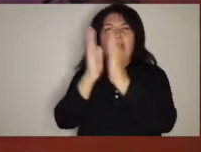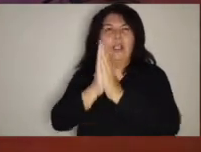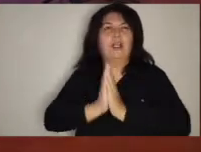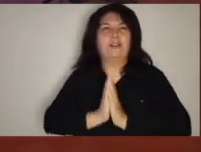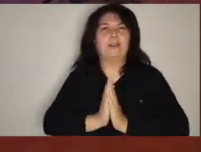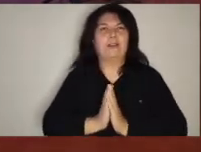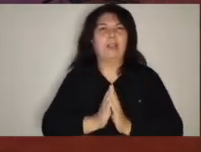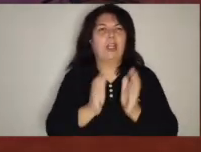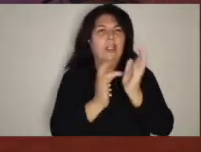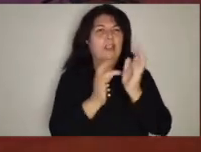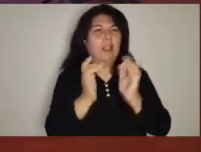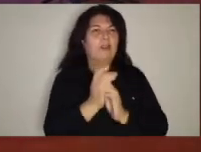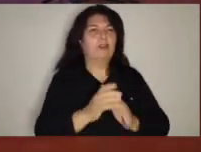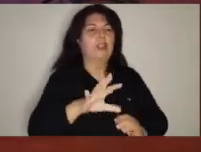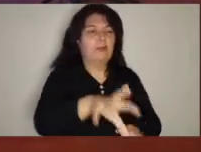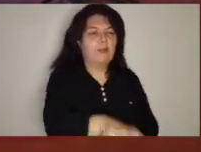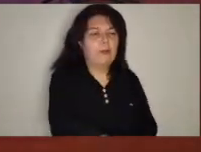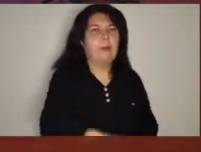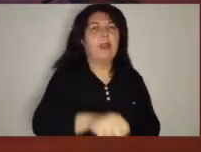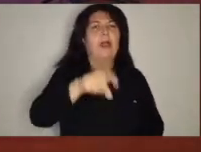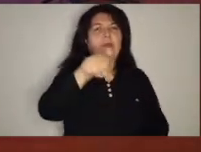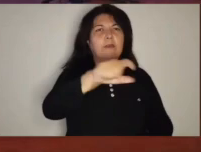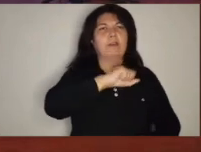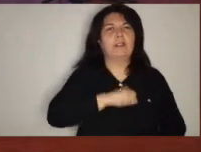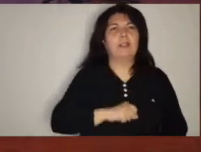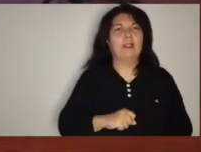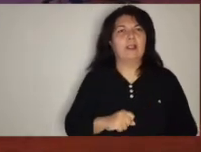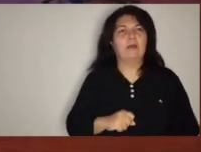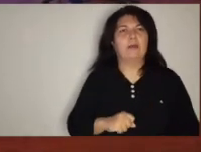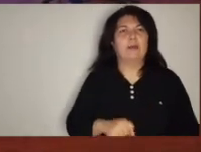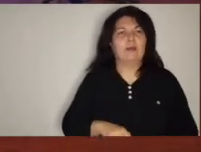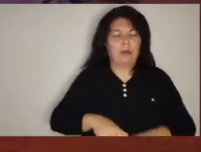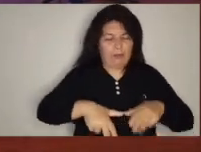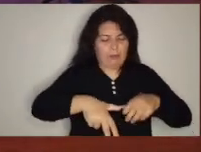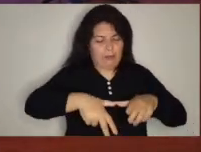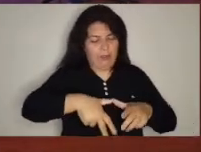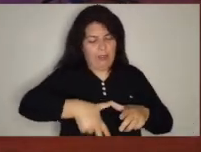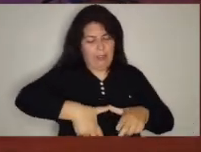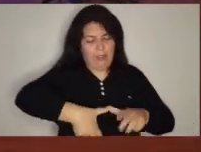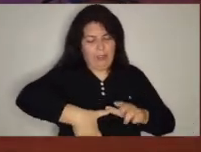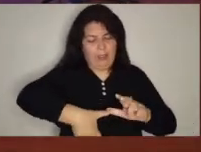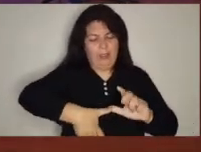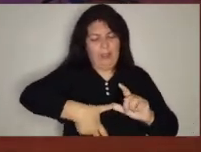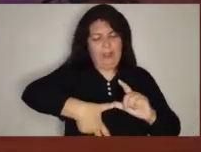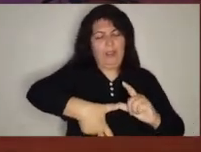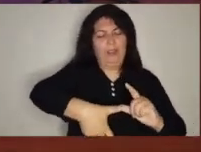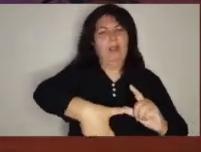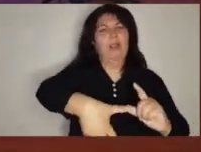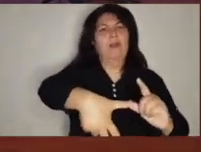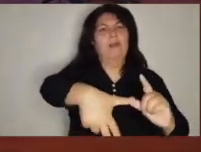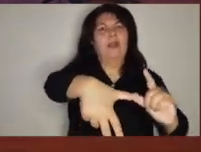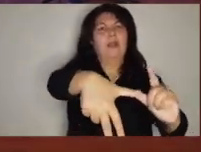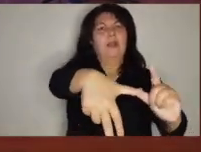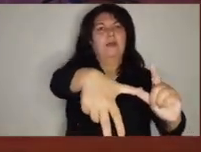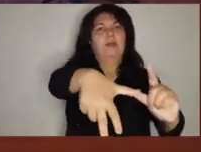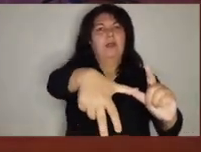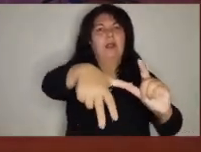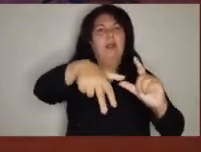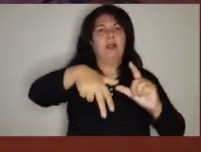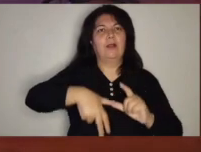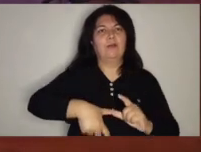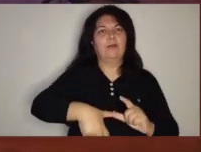te pega pela mão e diz: filho, você não está sozinho, eu estou caminhando contigo.